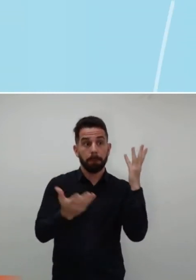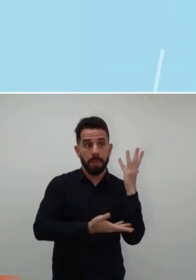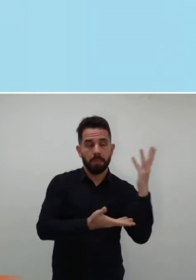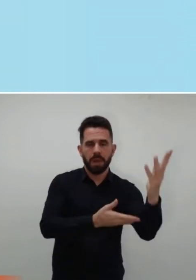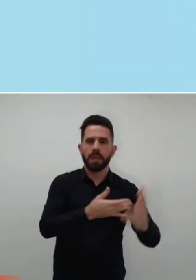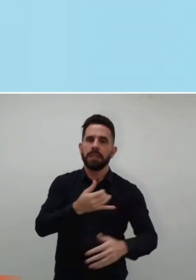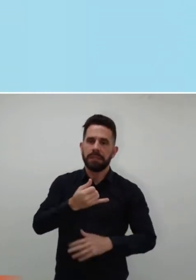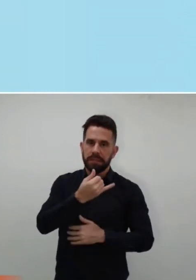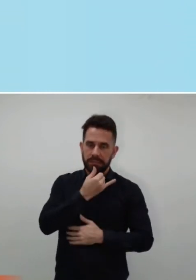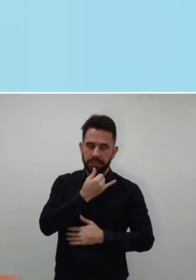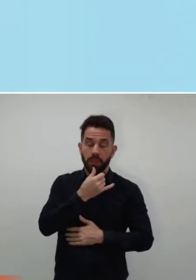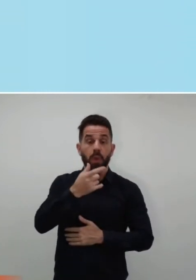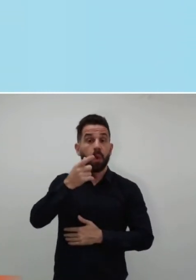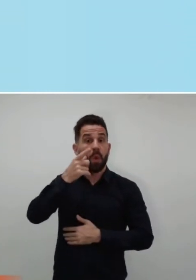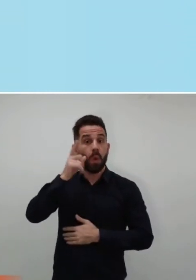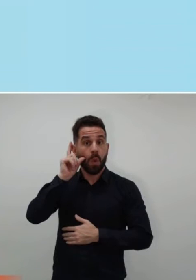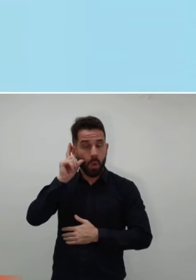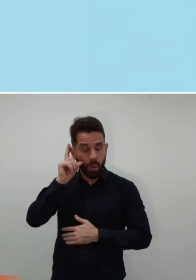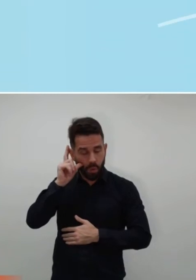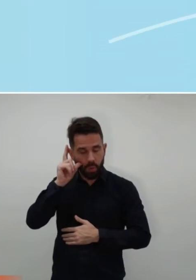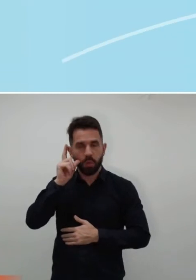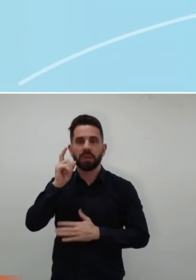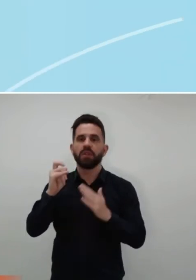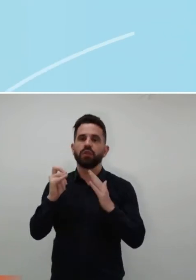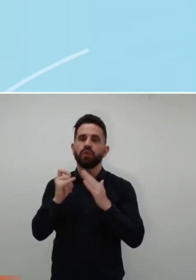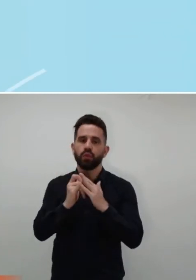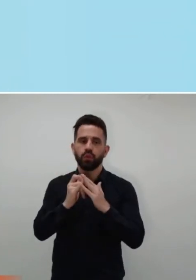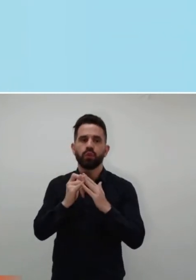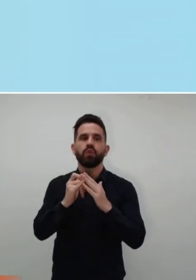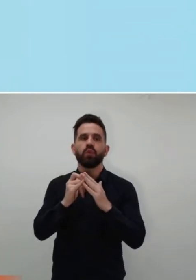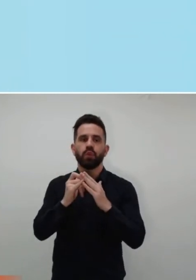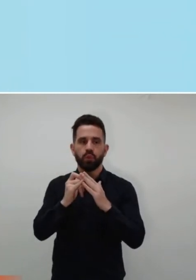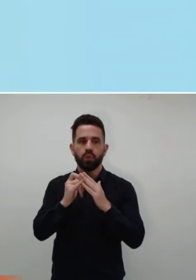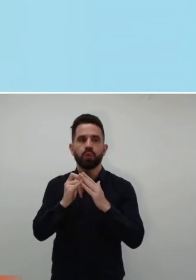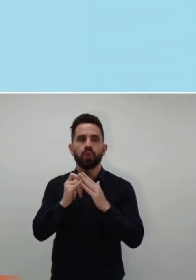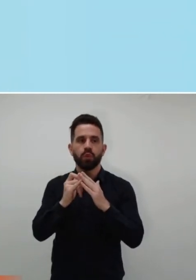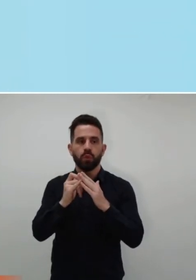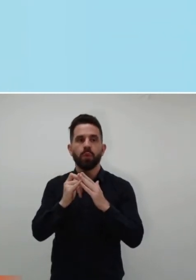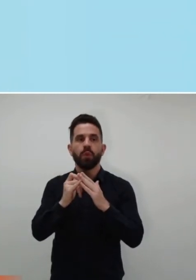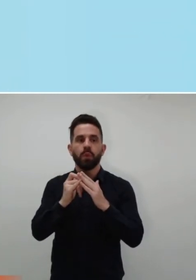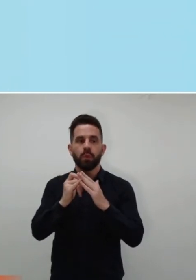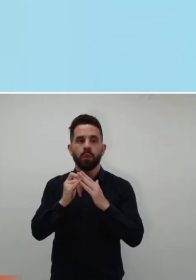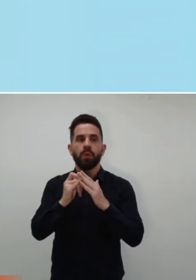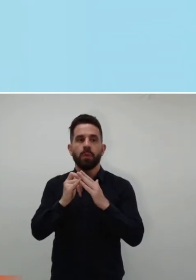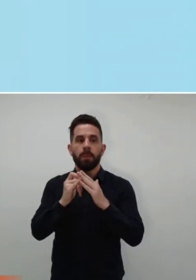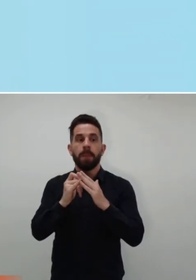Instituto do Homem e Meio Ambiente da Amazônia, o IMAZON, anunciou que a área de floresta